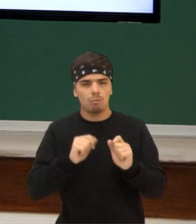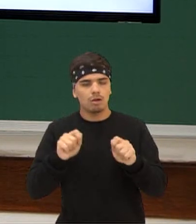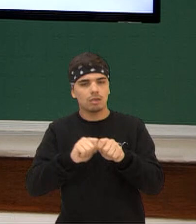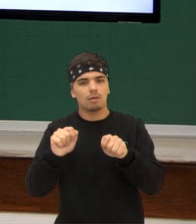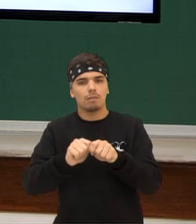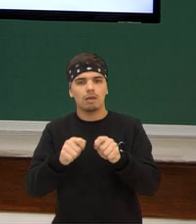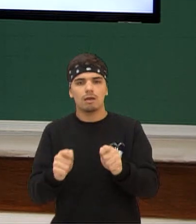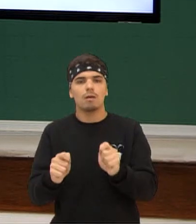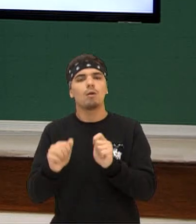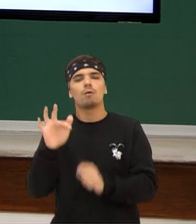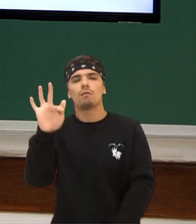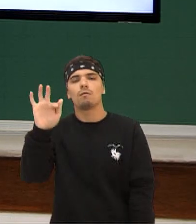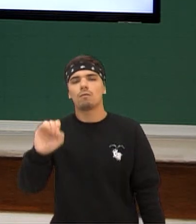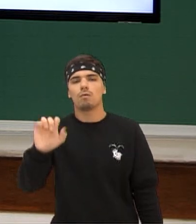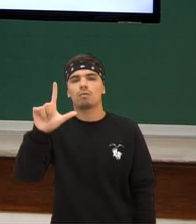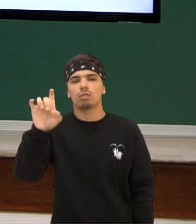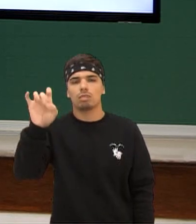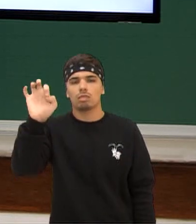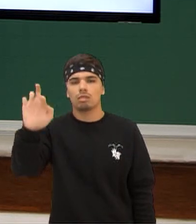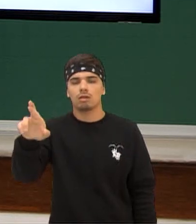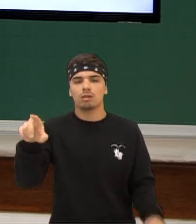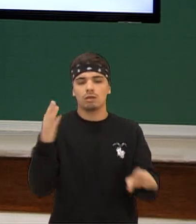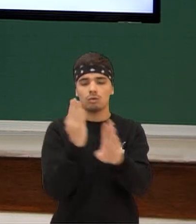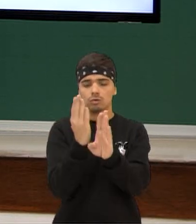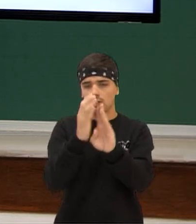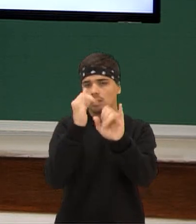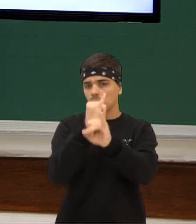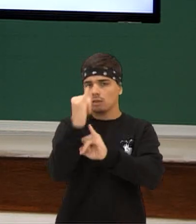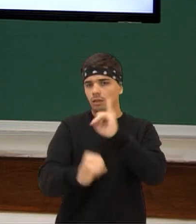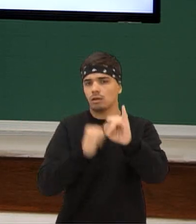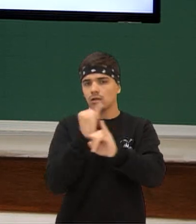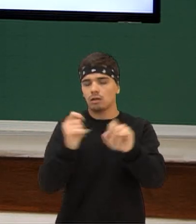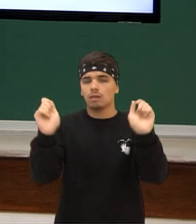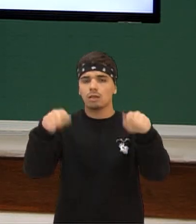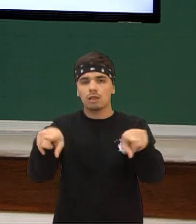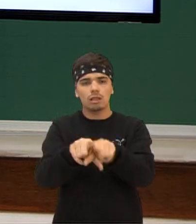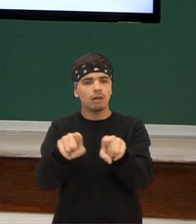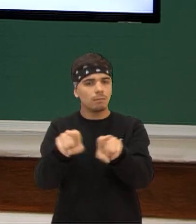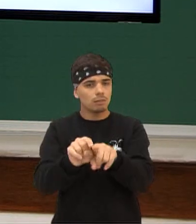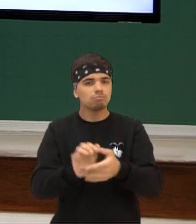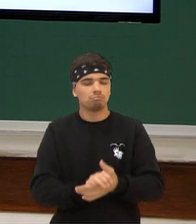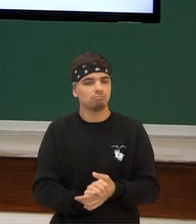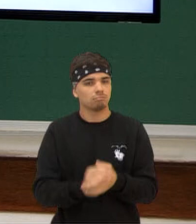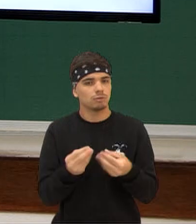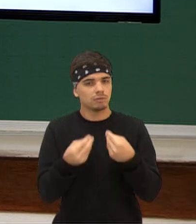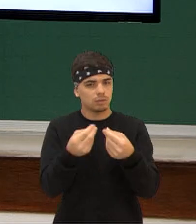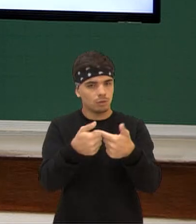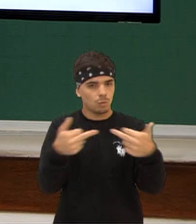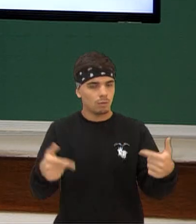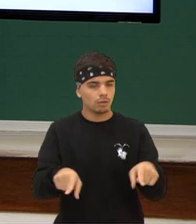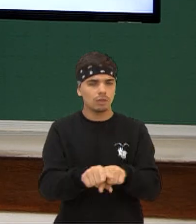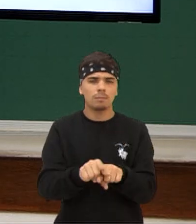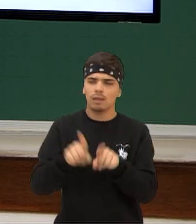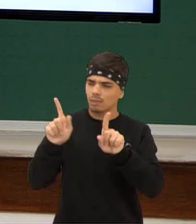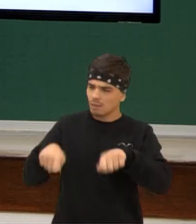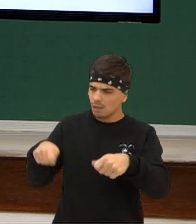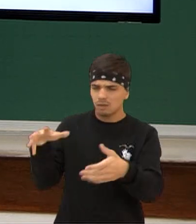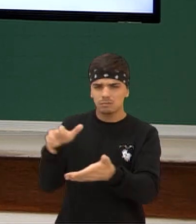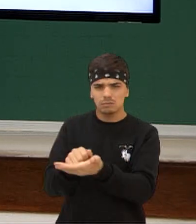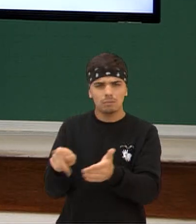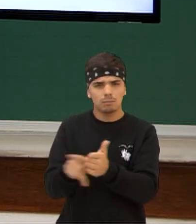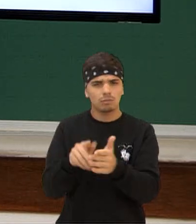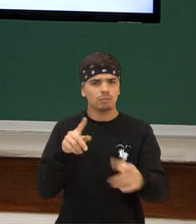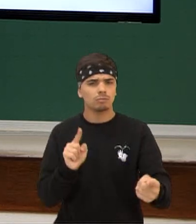em forma de folder Você pode encontrar isso na internet OK tá então ti oferecendo alguma coisa será que cumpriu